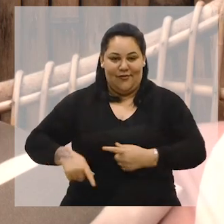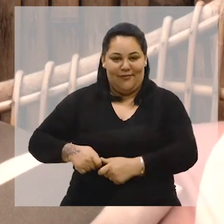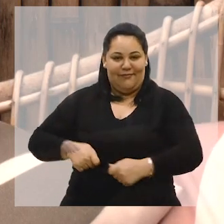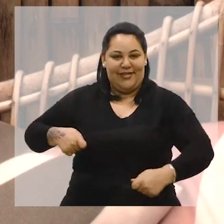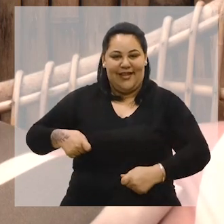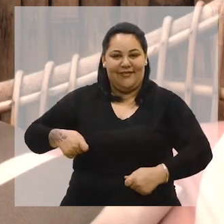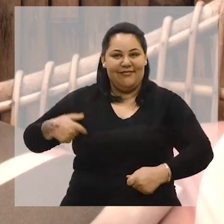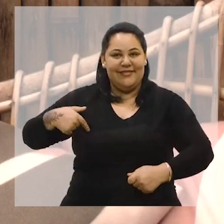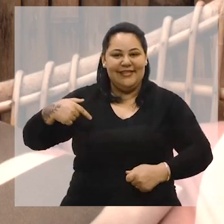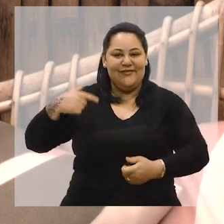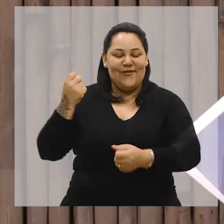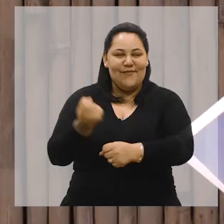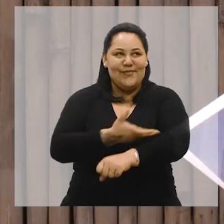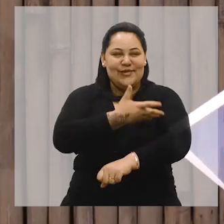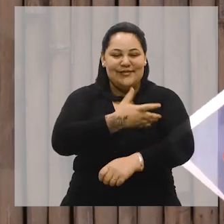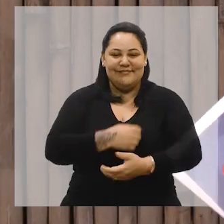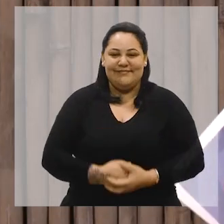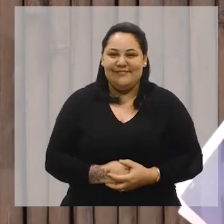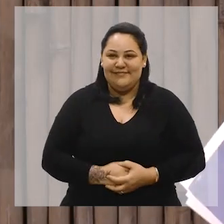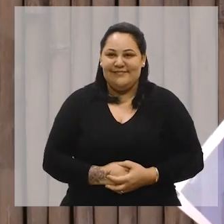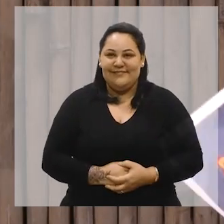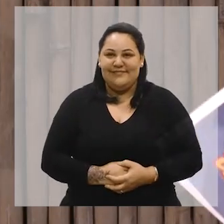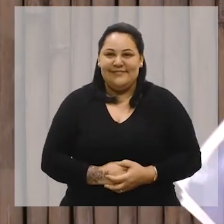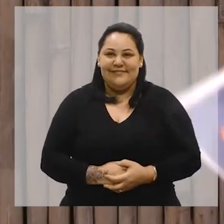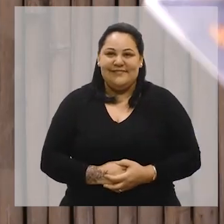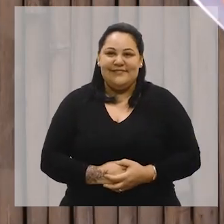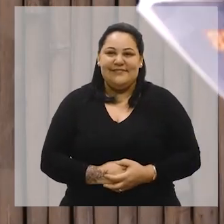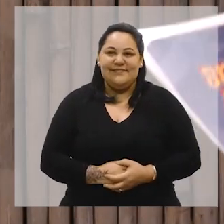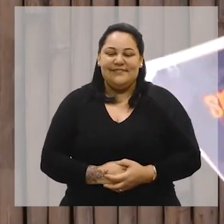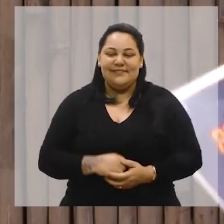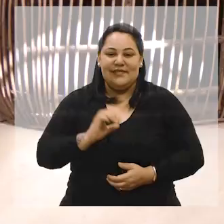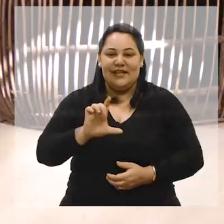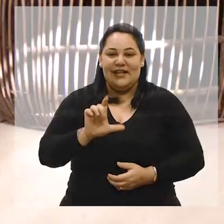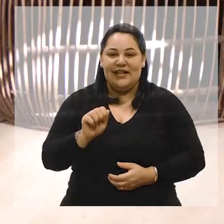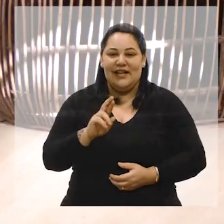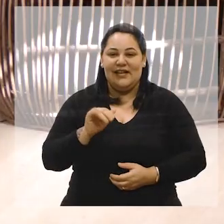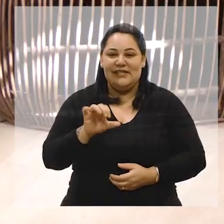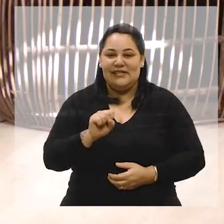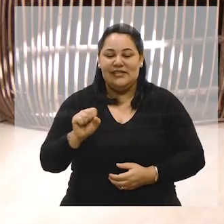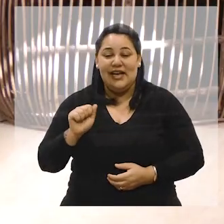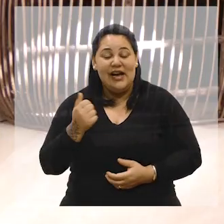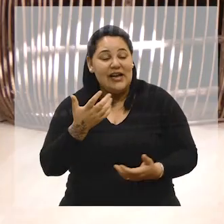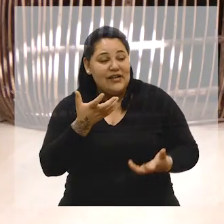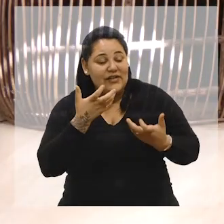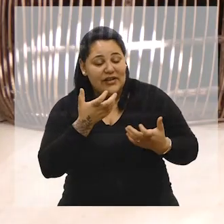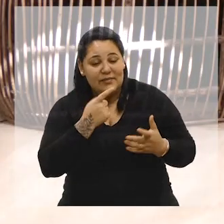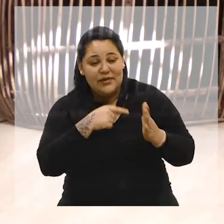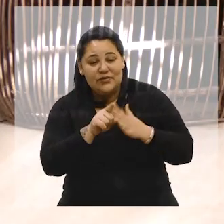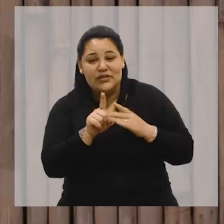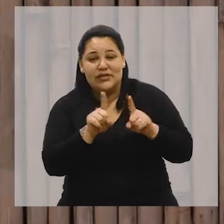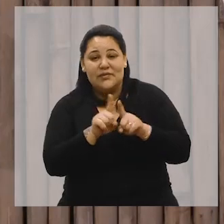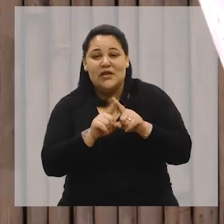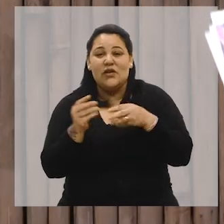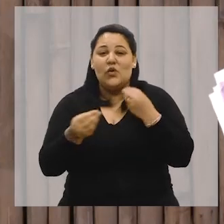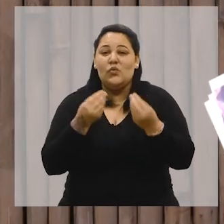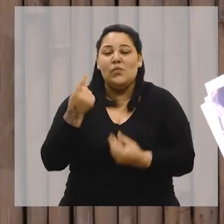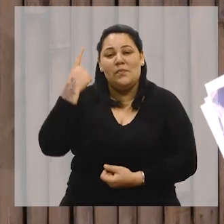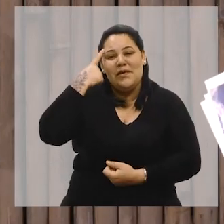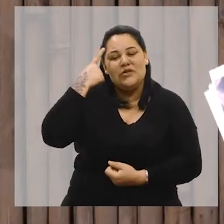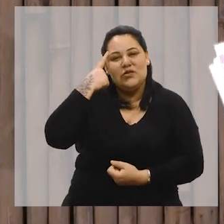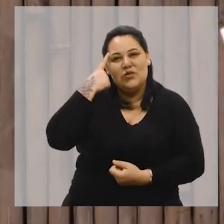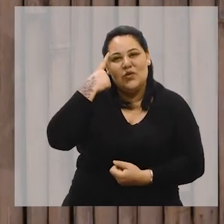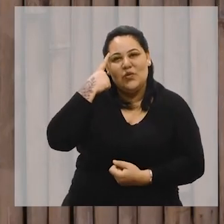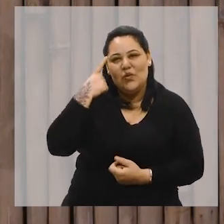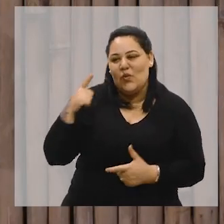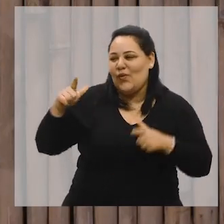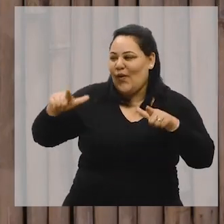Uhum. Foi emocionante. Depois tu conta um pouquinho mais para nós. Clarissa, eu queria te perguntar, assim, como foi pensado aqui o estúdio? Porque a